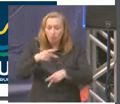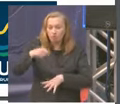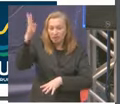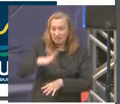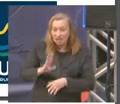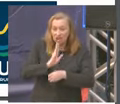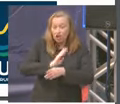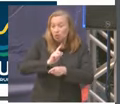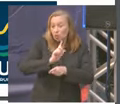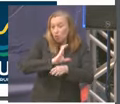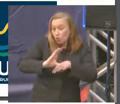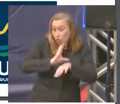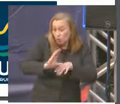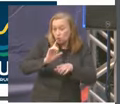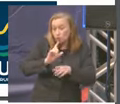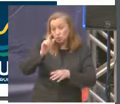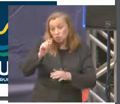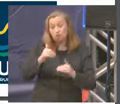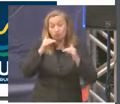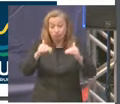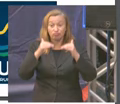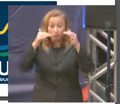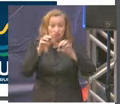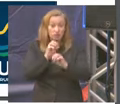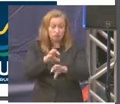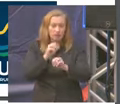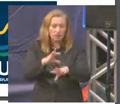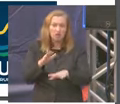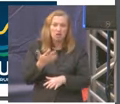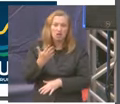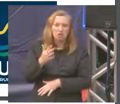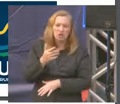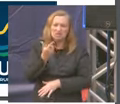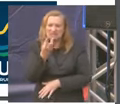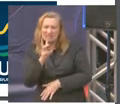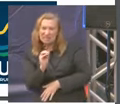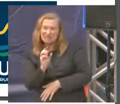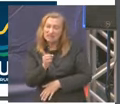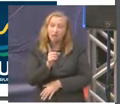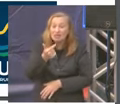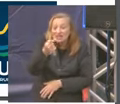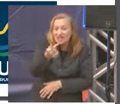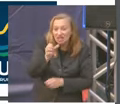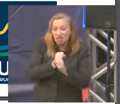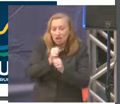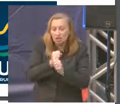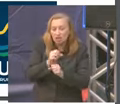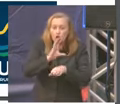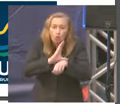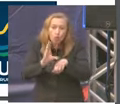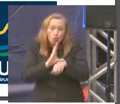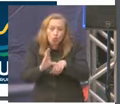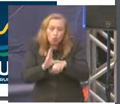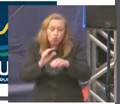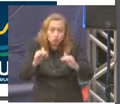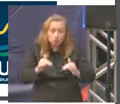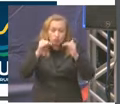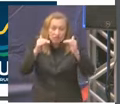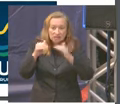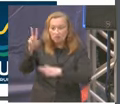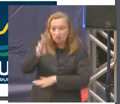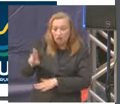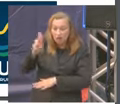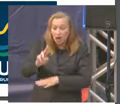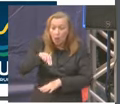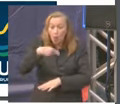precisaria ter mais 20, não 30 anos, nos próximos 7 anos. Ou curso superior ou curso equivalente que me possa dar um